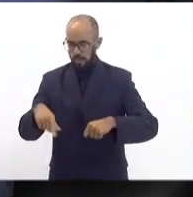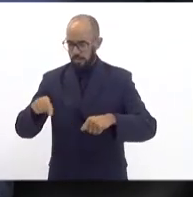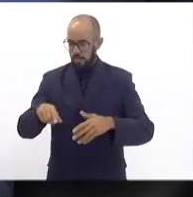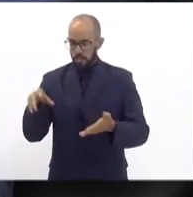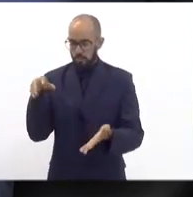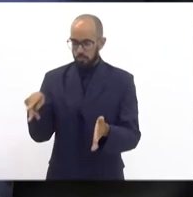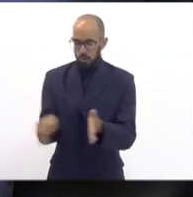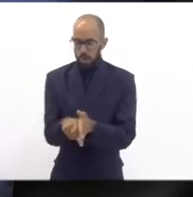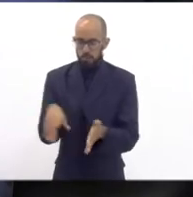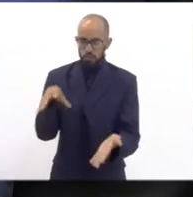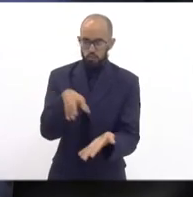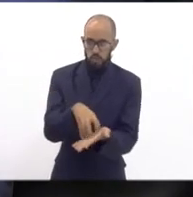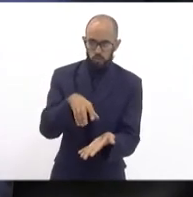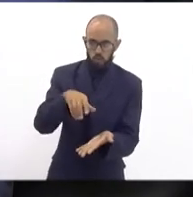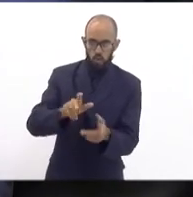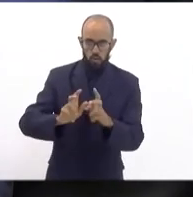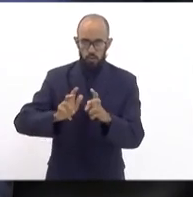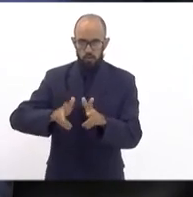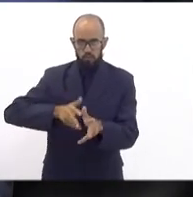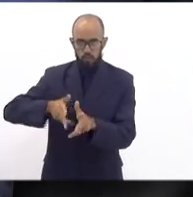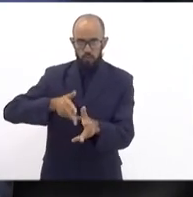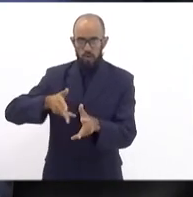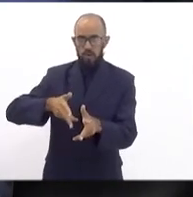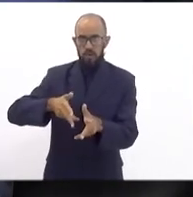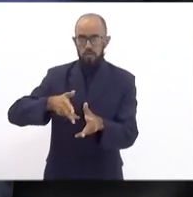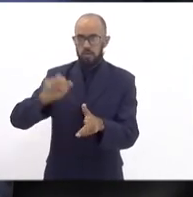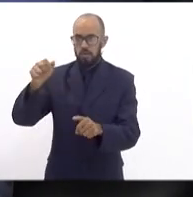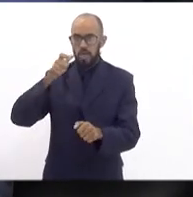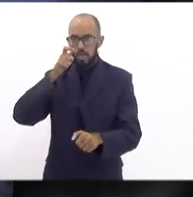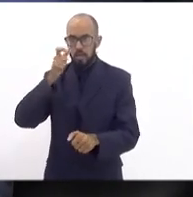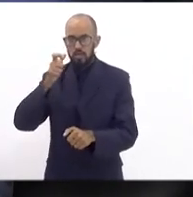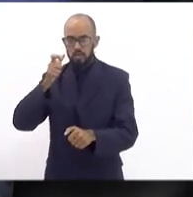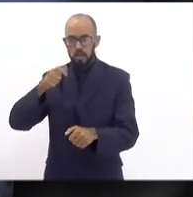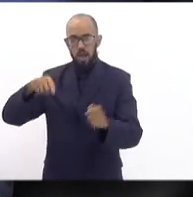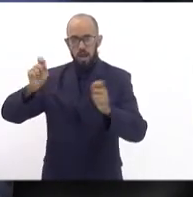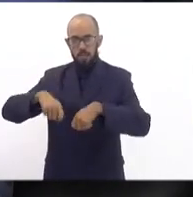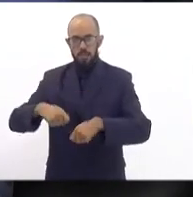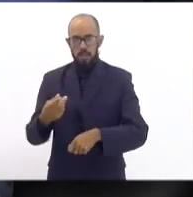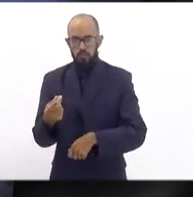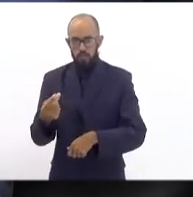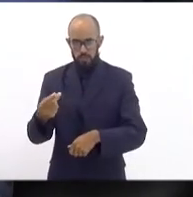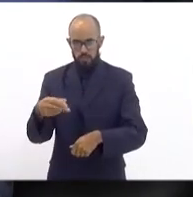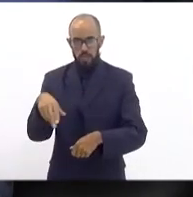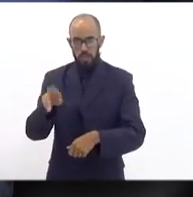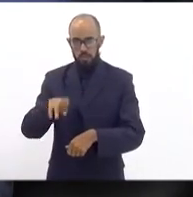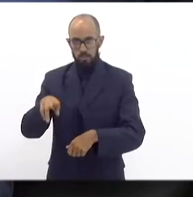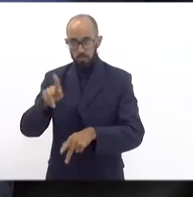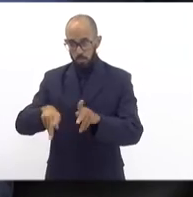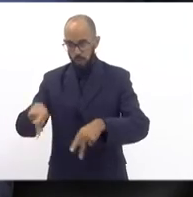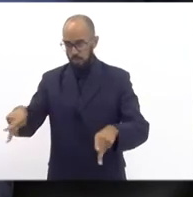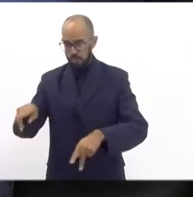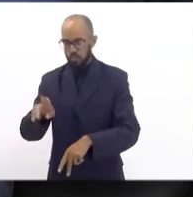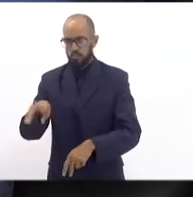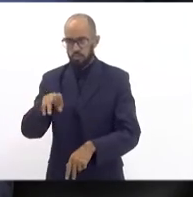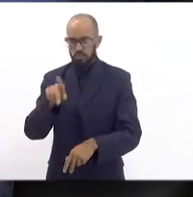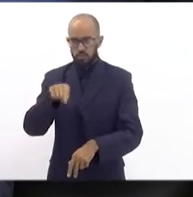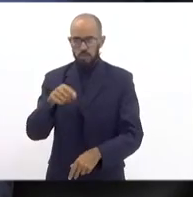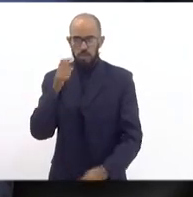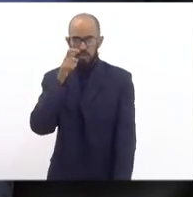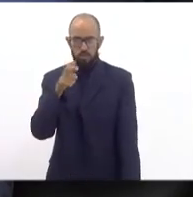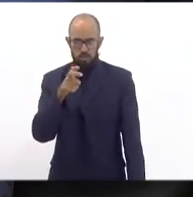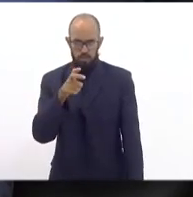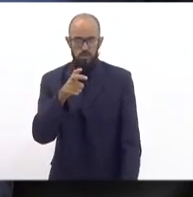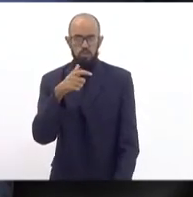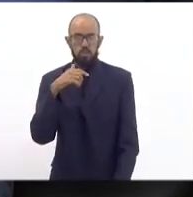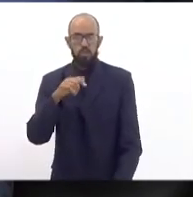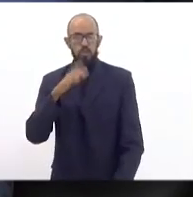setor ferroviário e atento às condições financeiras do público que utiliza, realmente é bastante interessante. Não sei